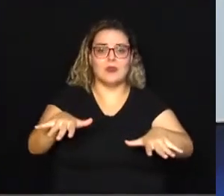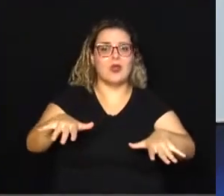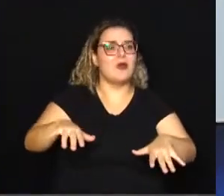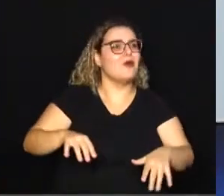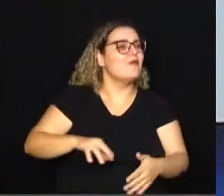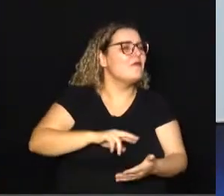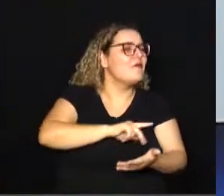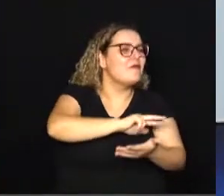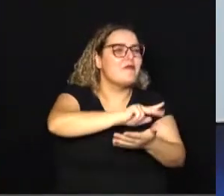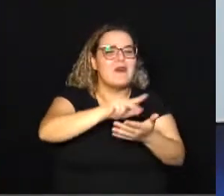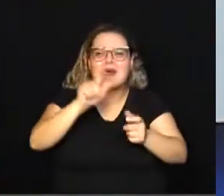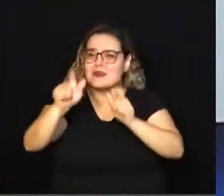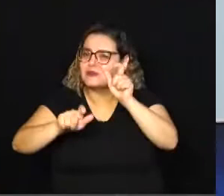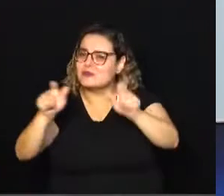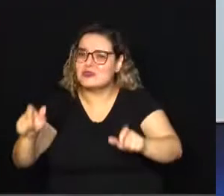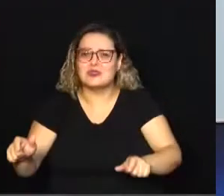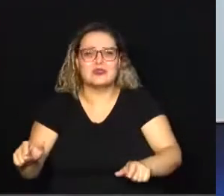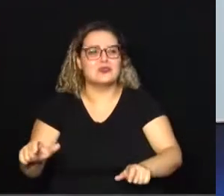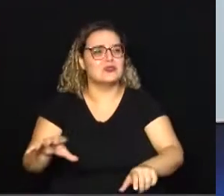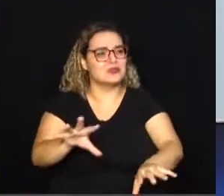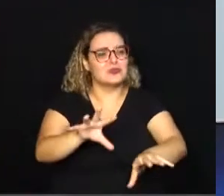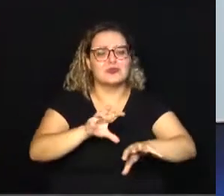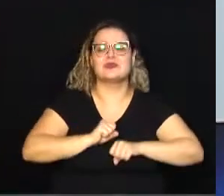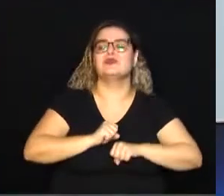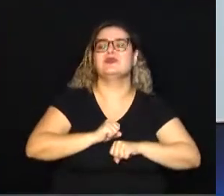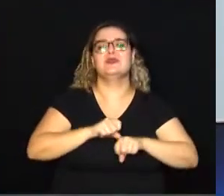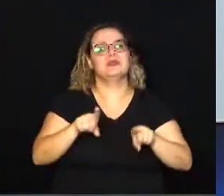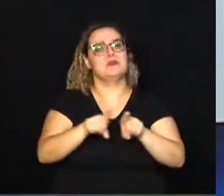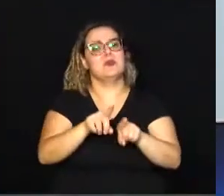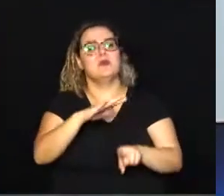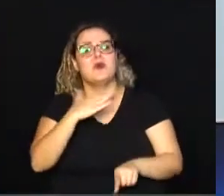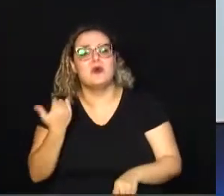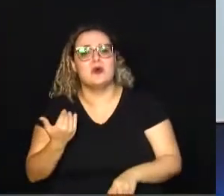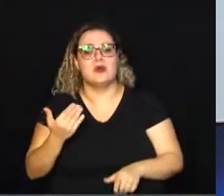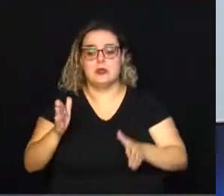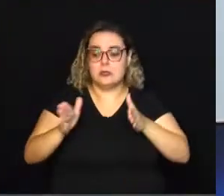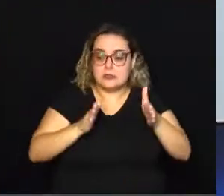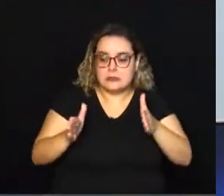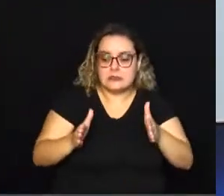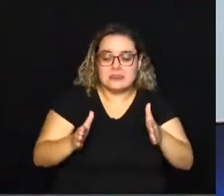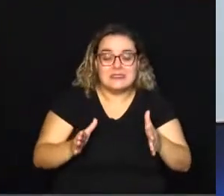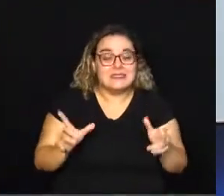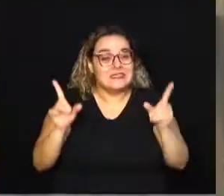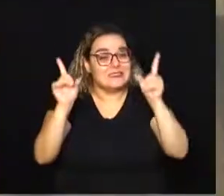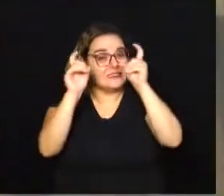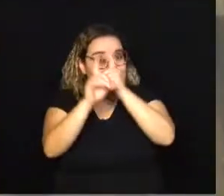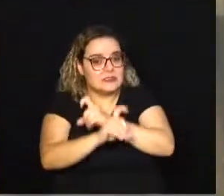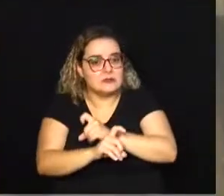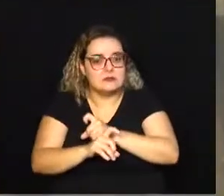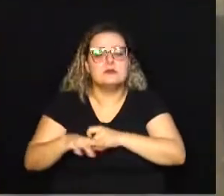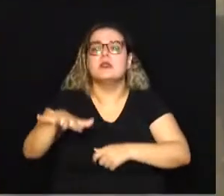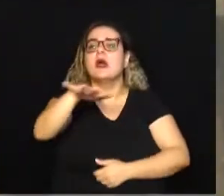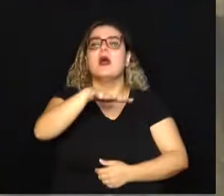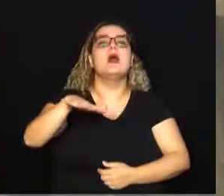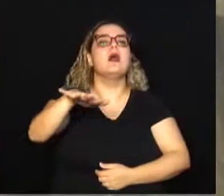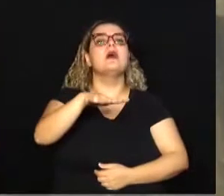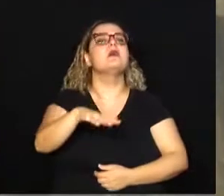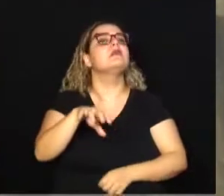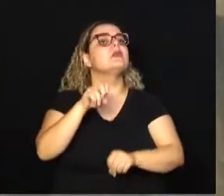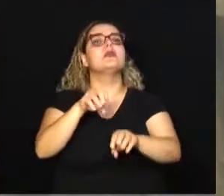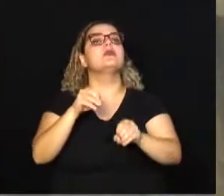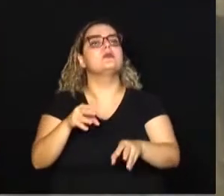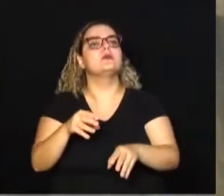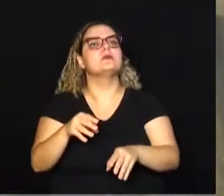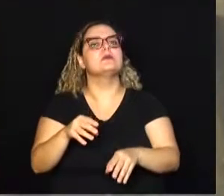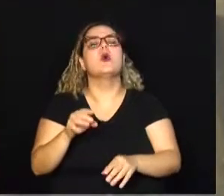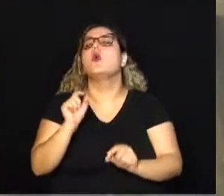O Brasil vive um ápice neste momento. Na educação, qual que é o seu pensamento? Fizemos tudo certo até